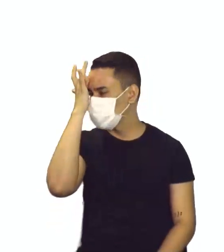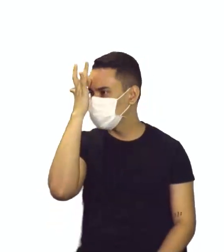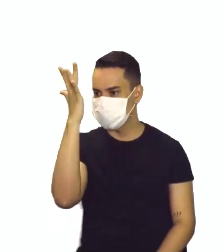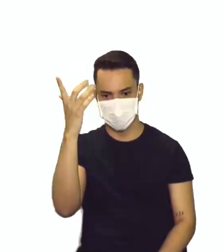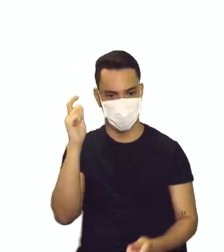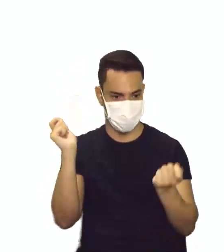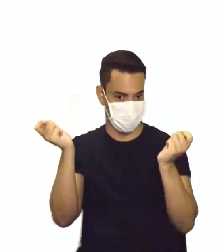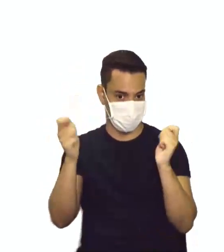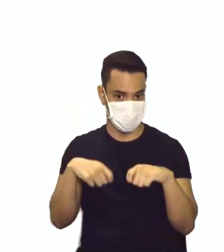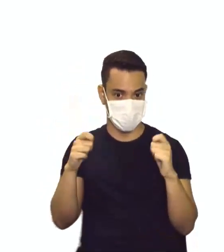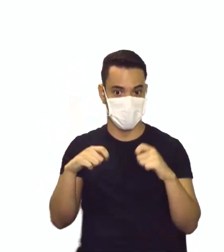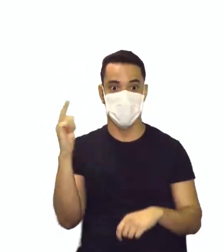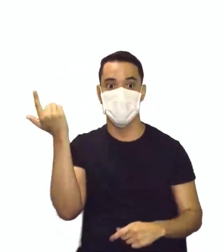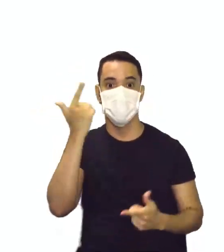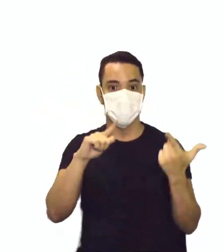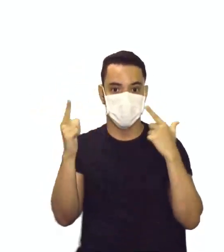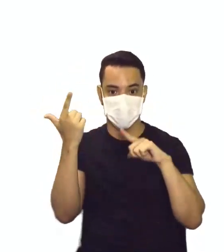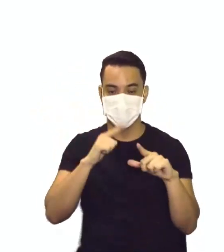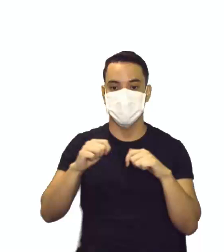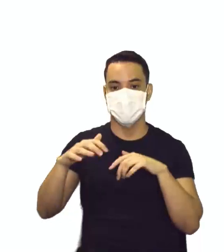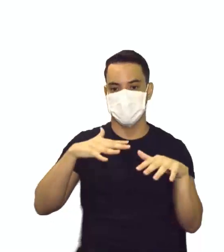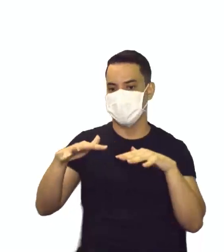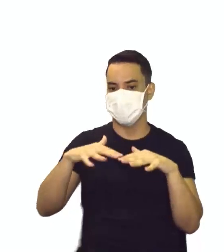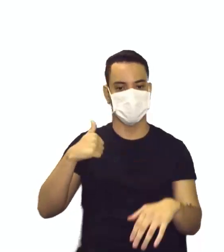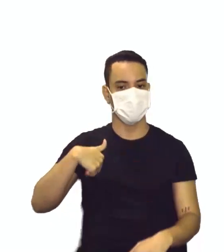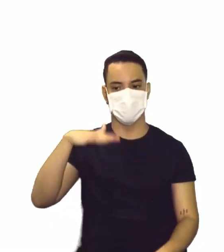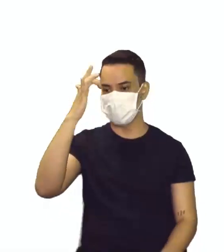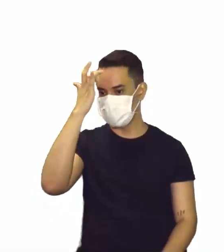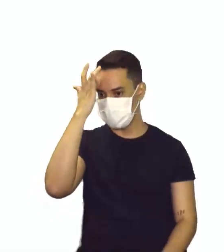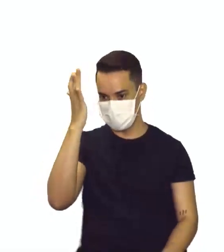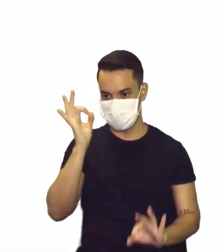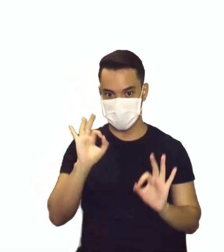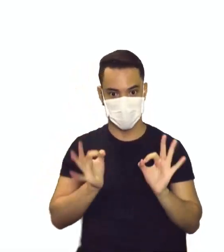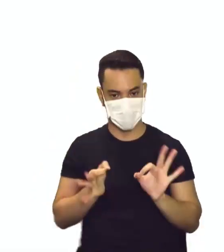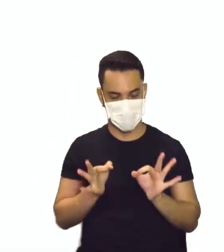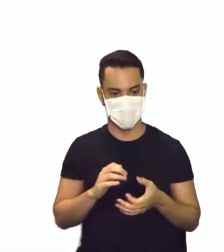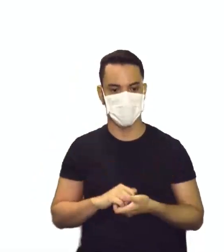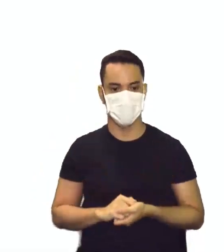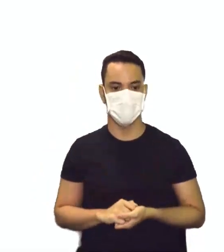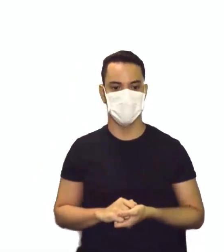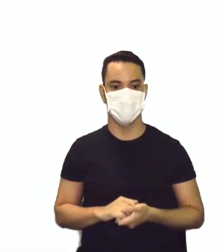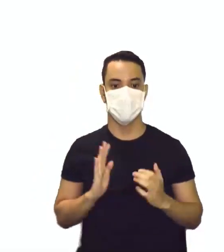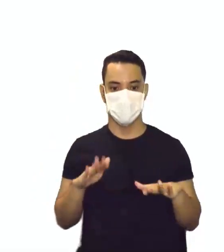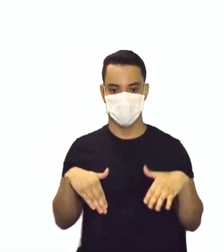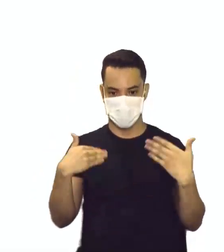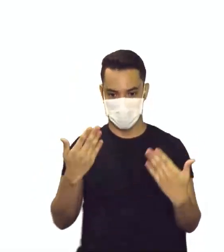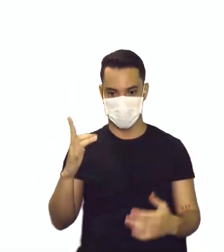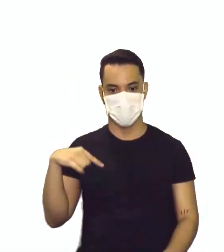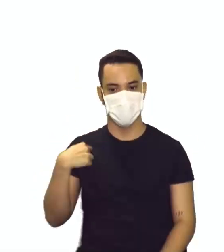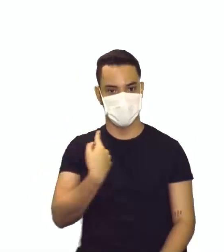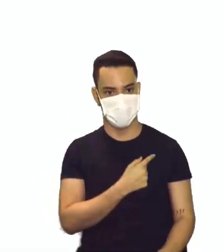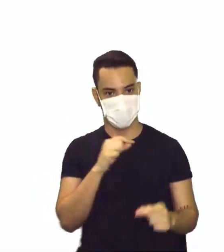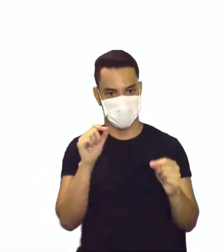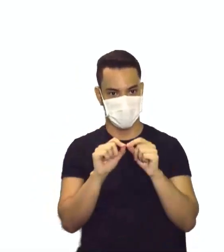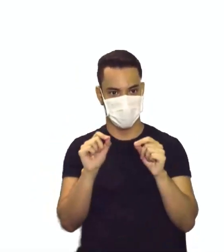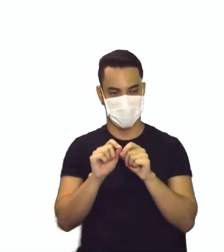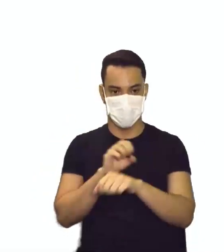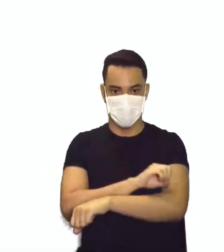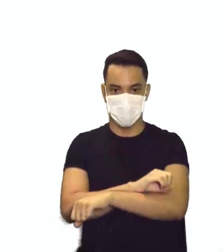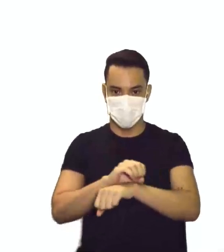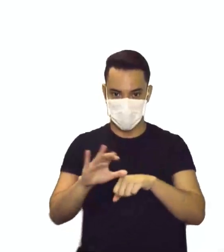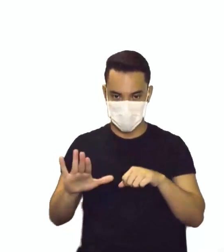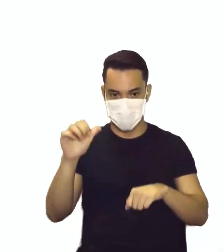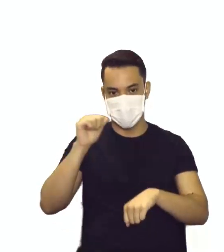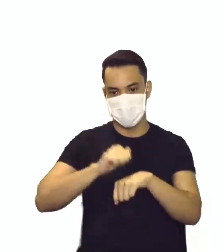facilidade e eles conseguem se movimentar com maior facilidade. Bom, nós classificamos os condutores em